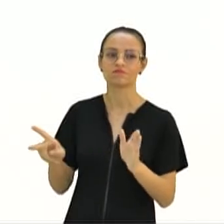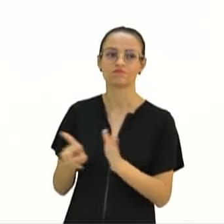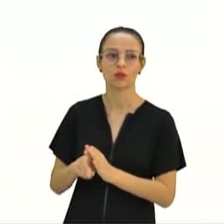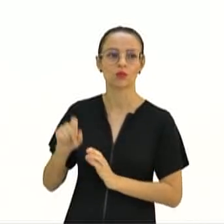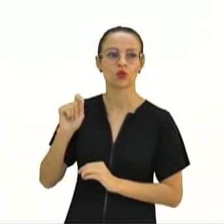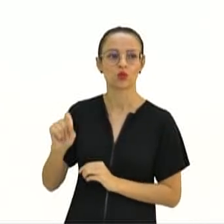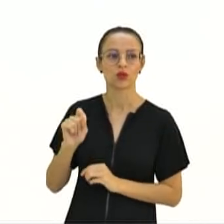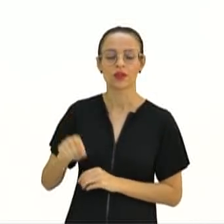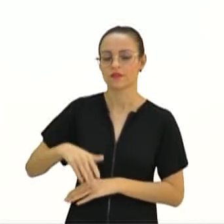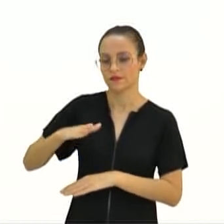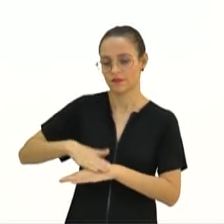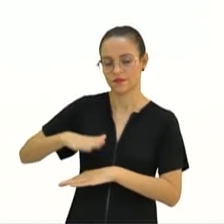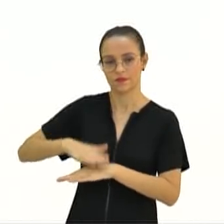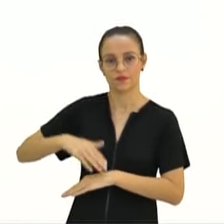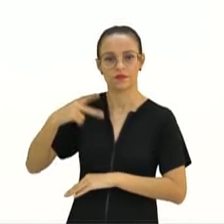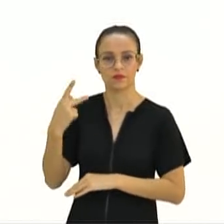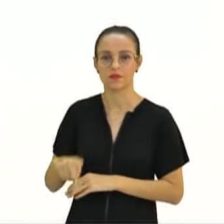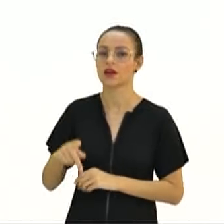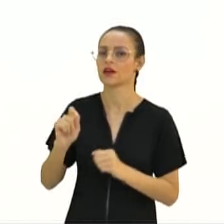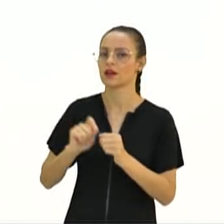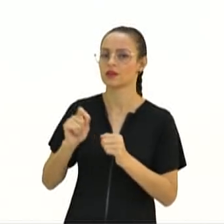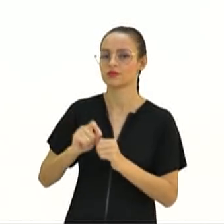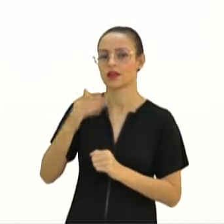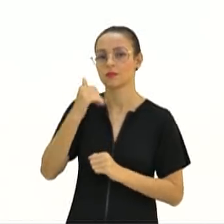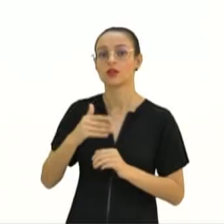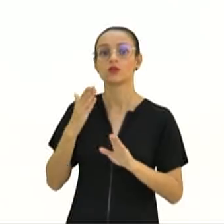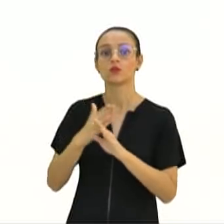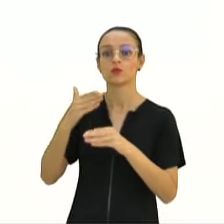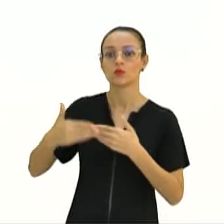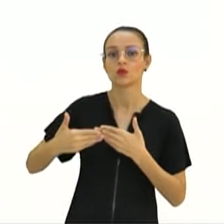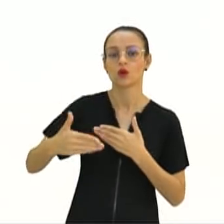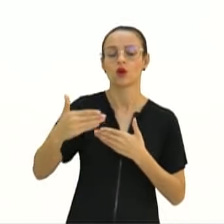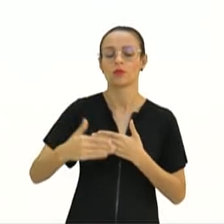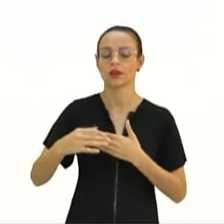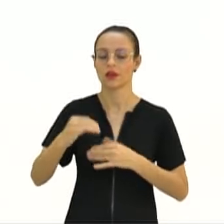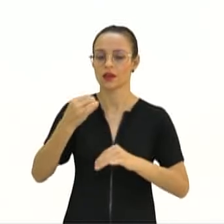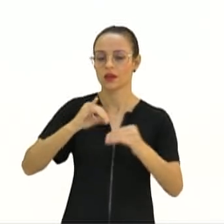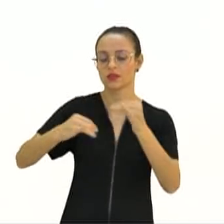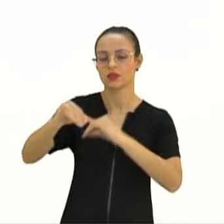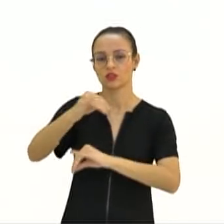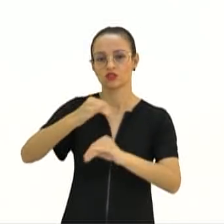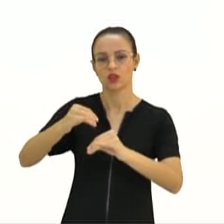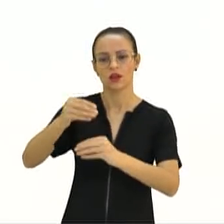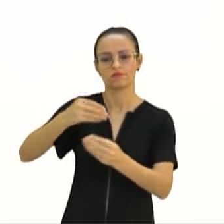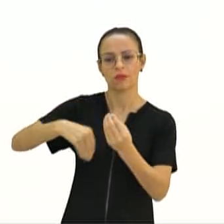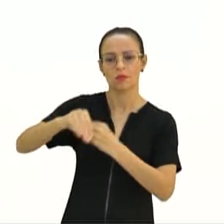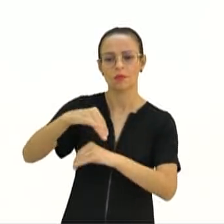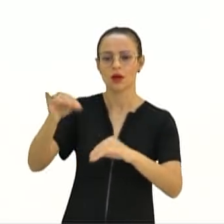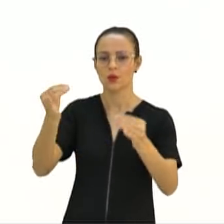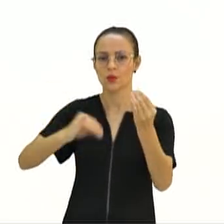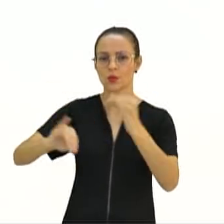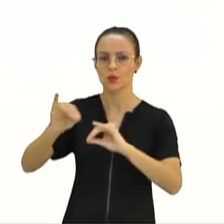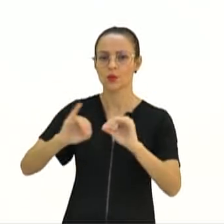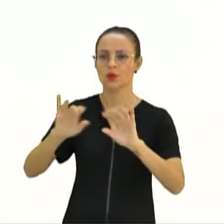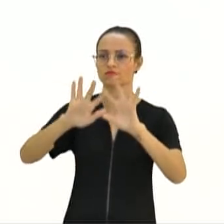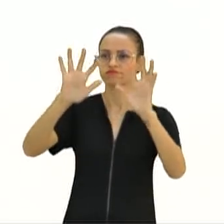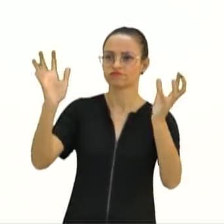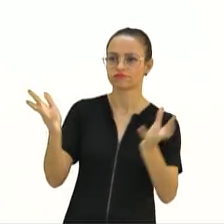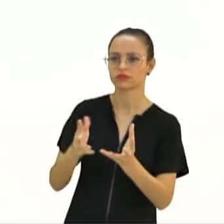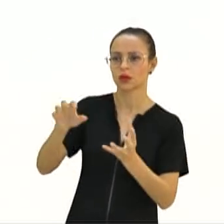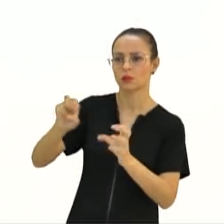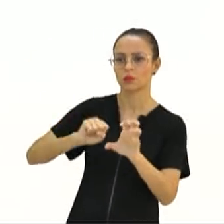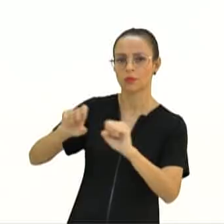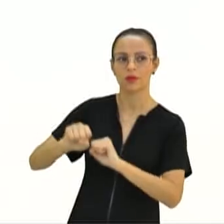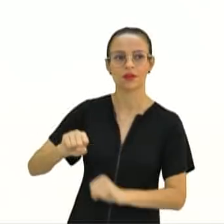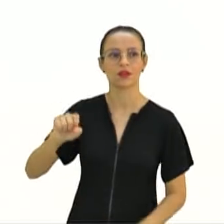quimiolito-autotróficos, ou seja, eles produziam seu alimento a partir da energia liberada de reações químicas com componentes da crosta terrestre. Esse